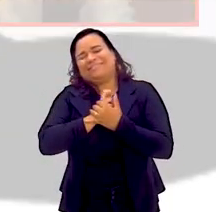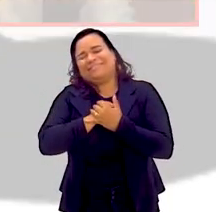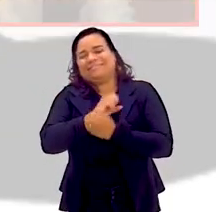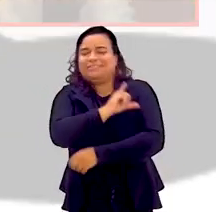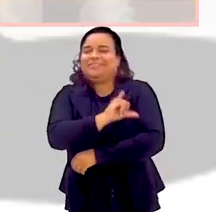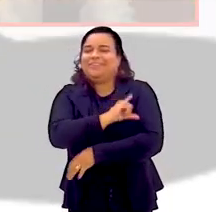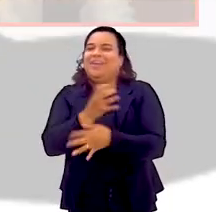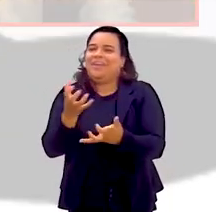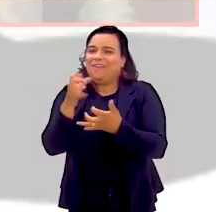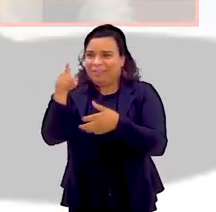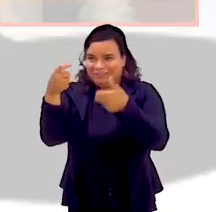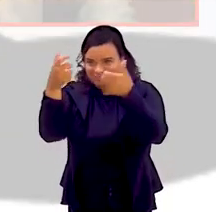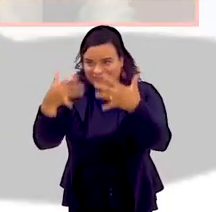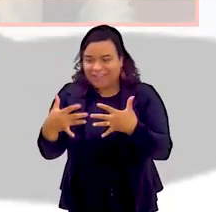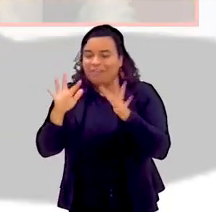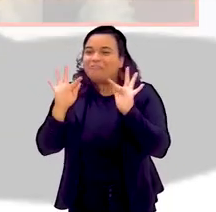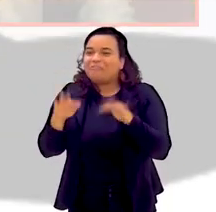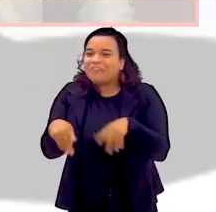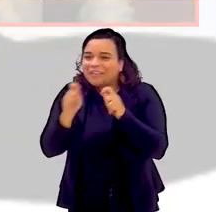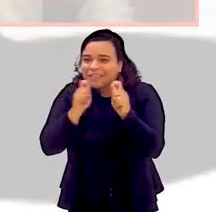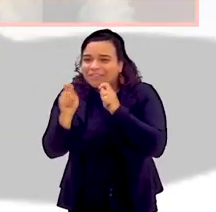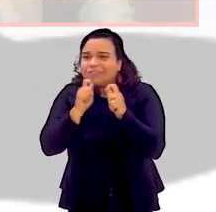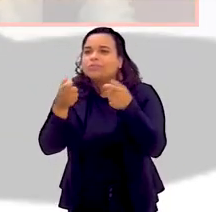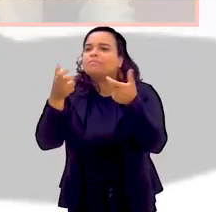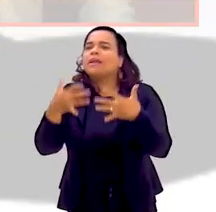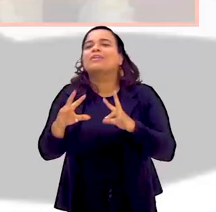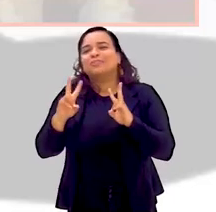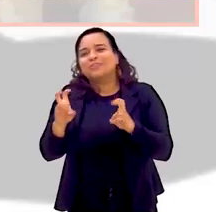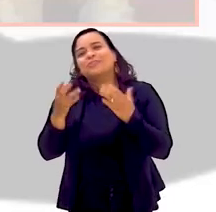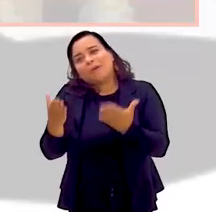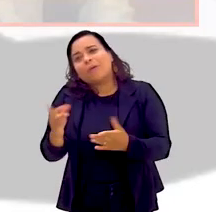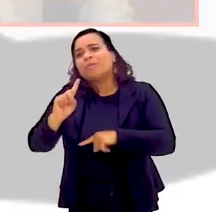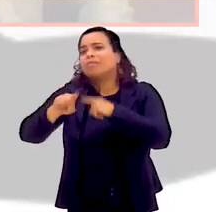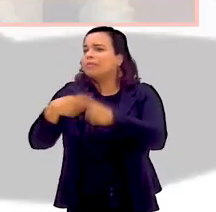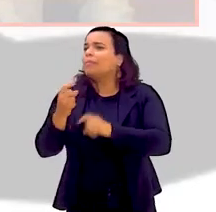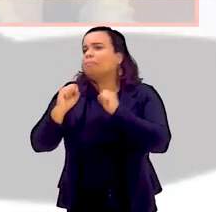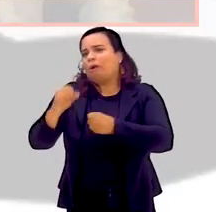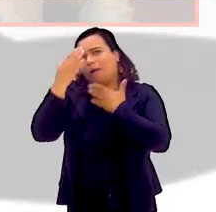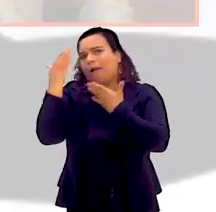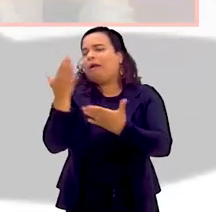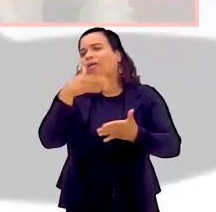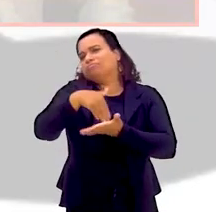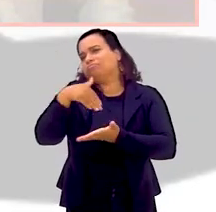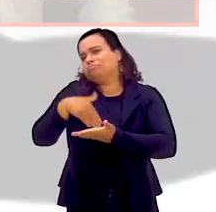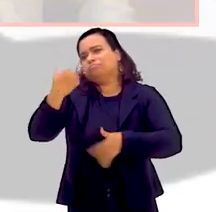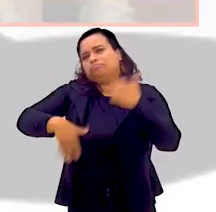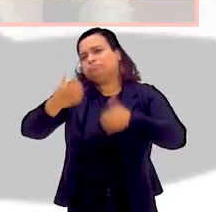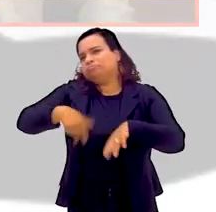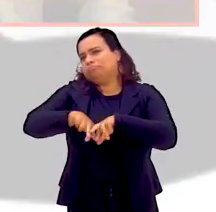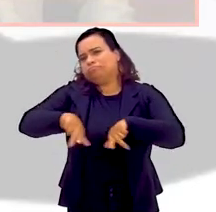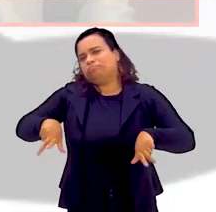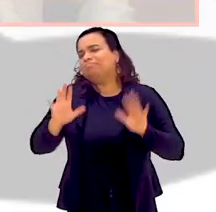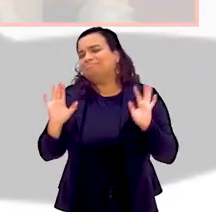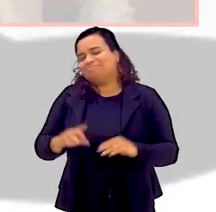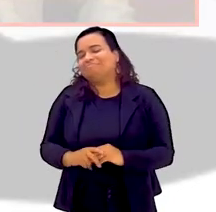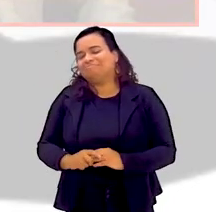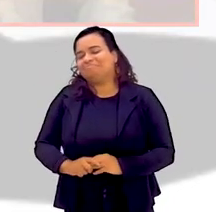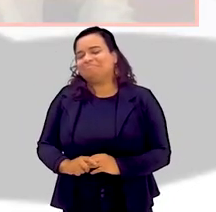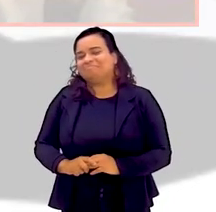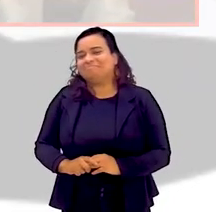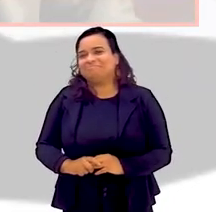que você findasse a nossa entrevista falando um pouco disso e depois fizesse seus agradecimentos a quem de